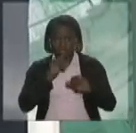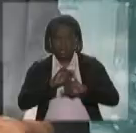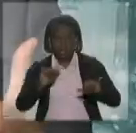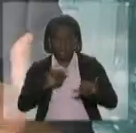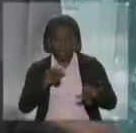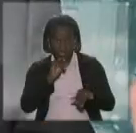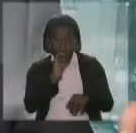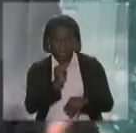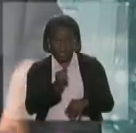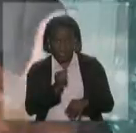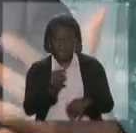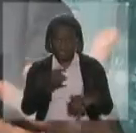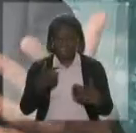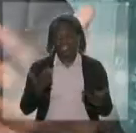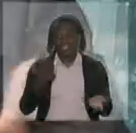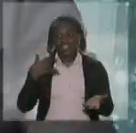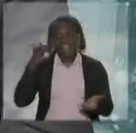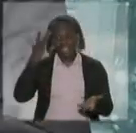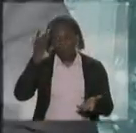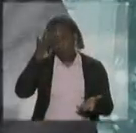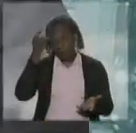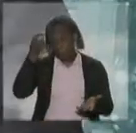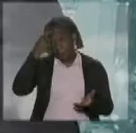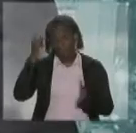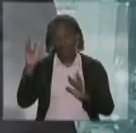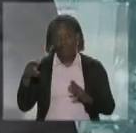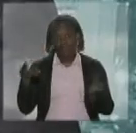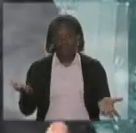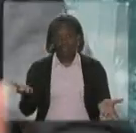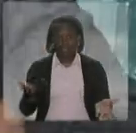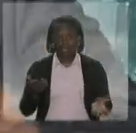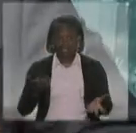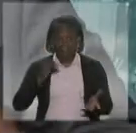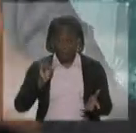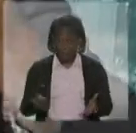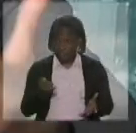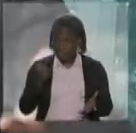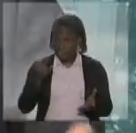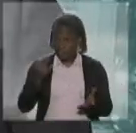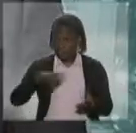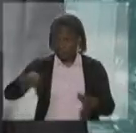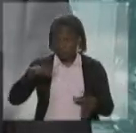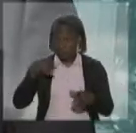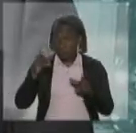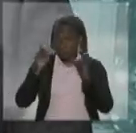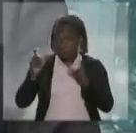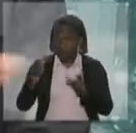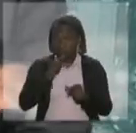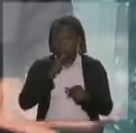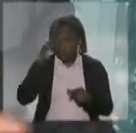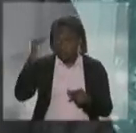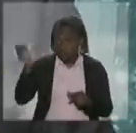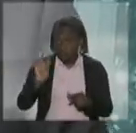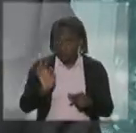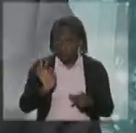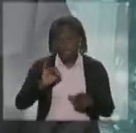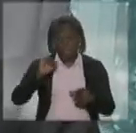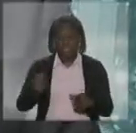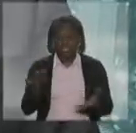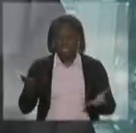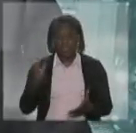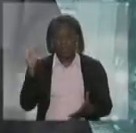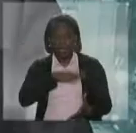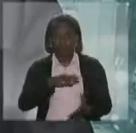eu acho que alguém fez e com igual vencimento aproveitar em popular e procura fazer logo o